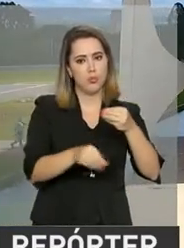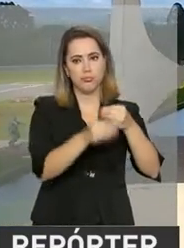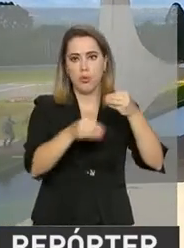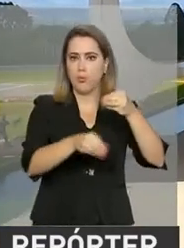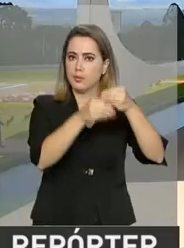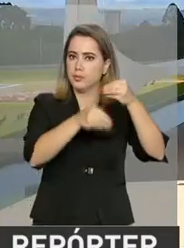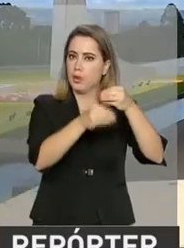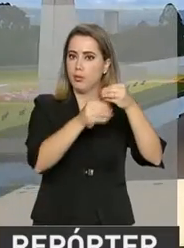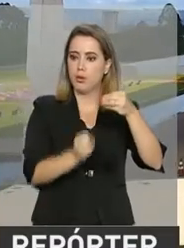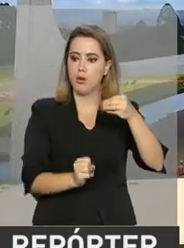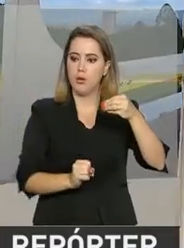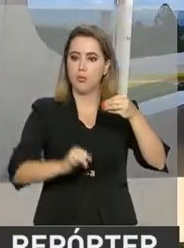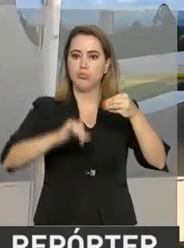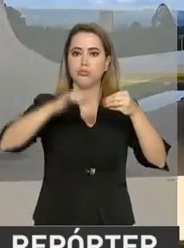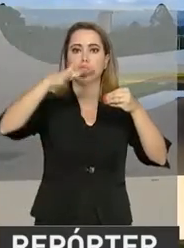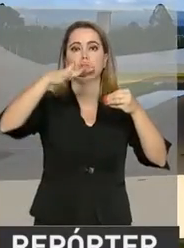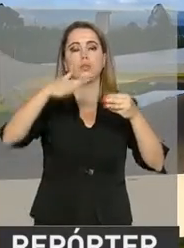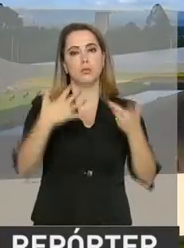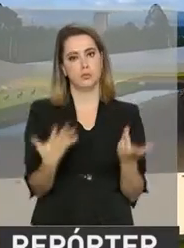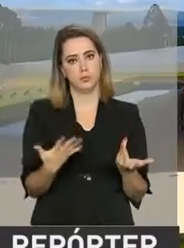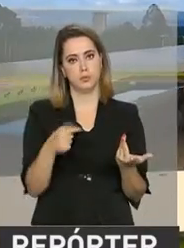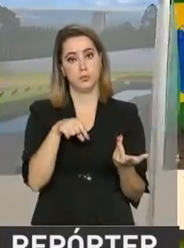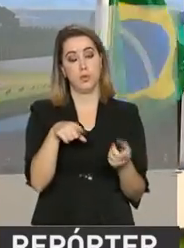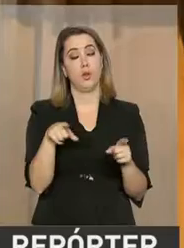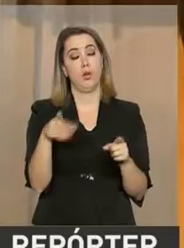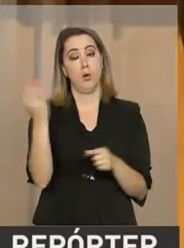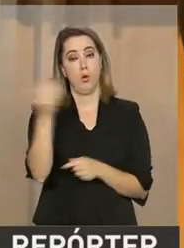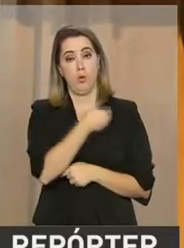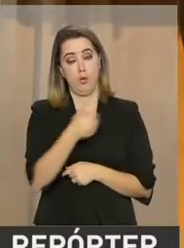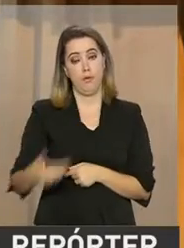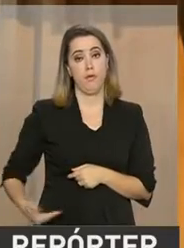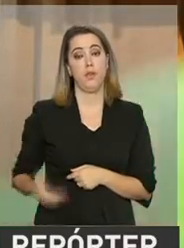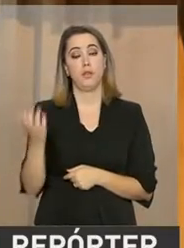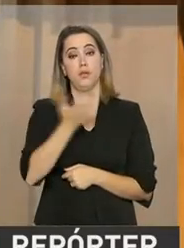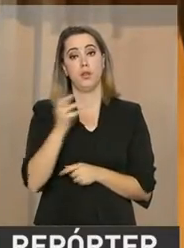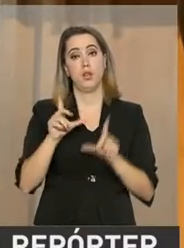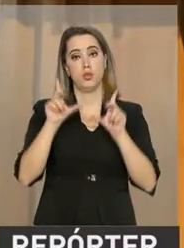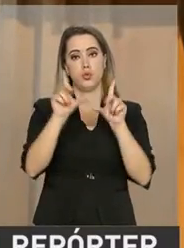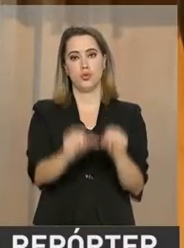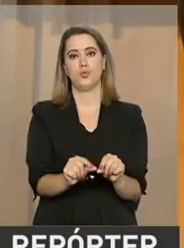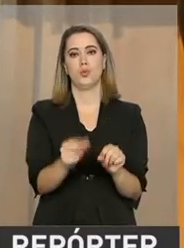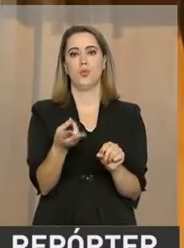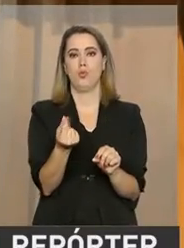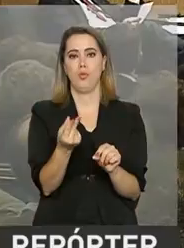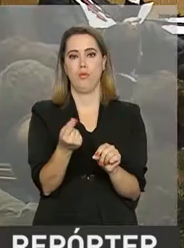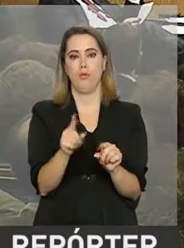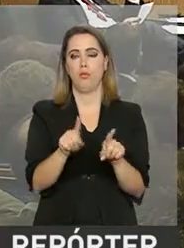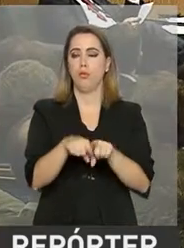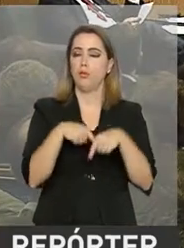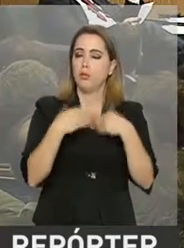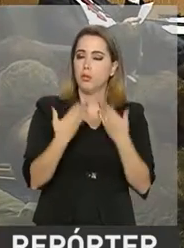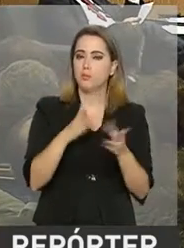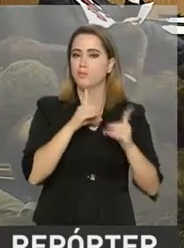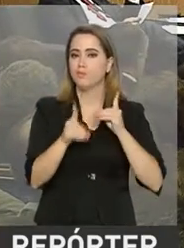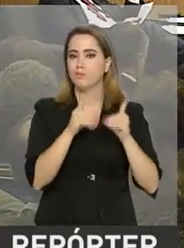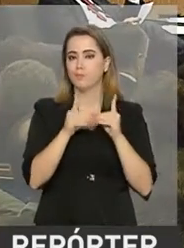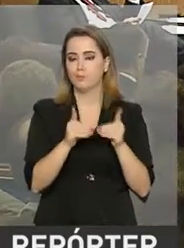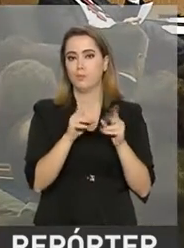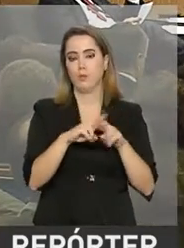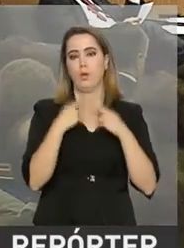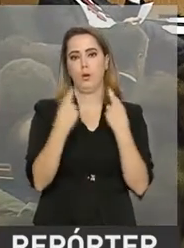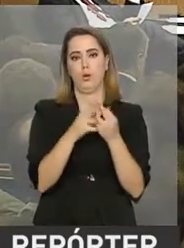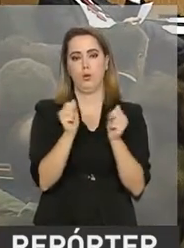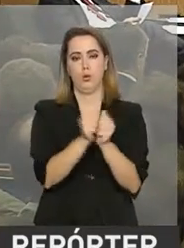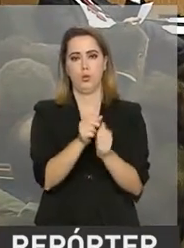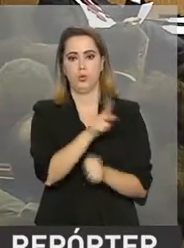spread praticado e o custo do crédito no brasil e para discutir a questão o banco central reuniu o presidente